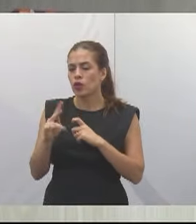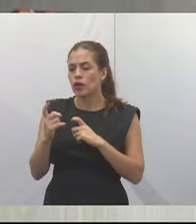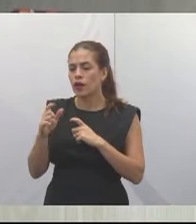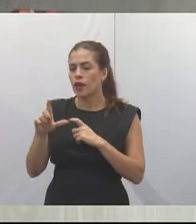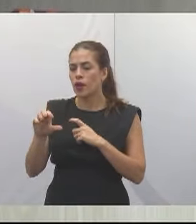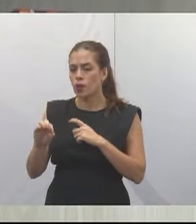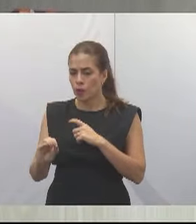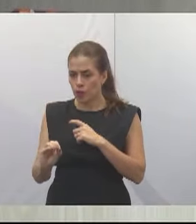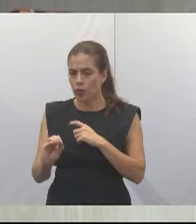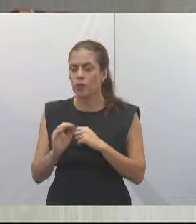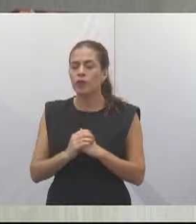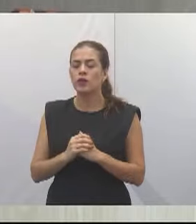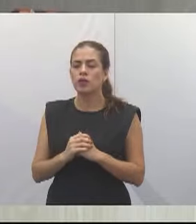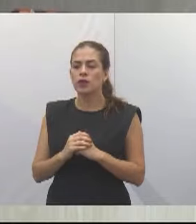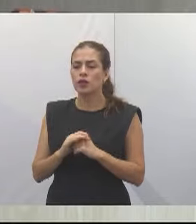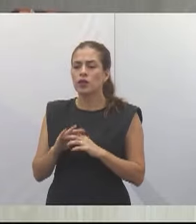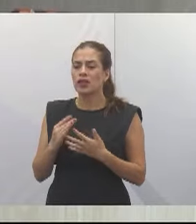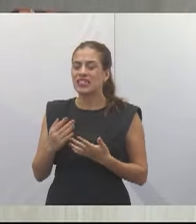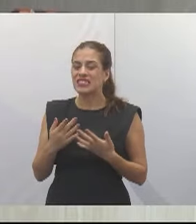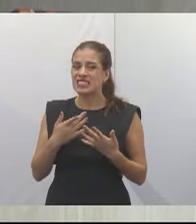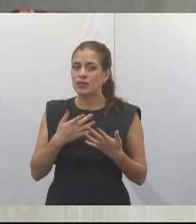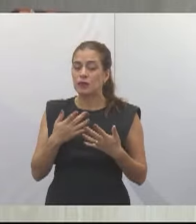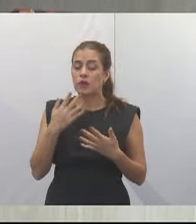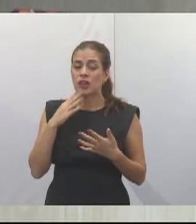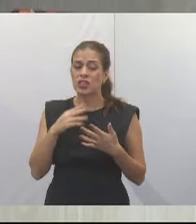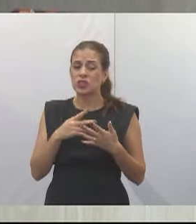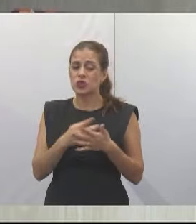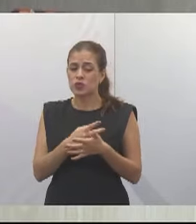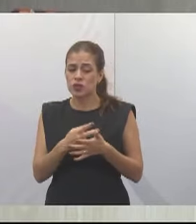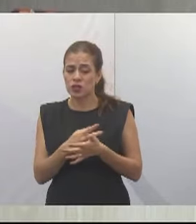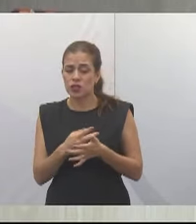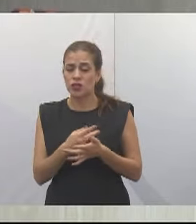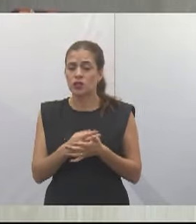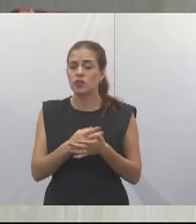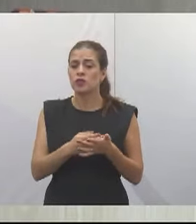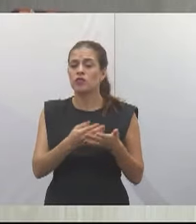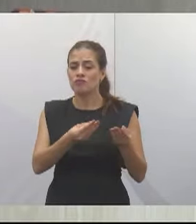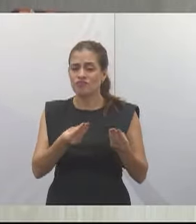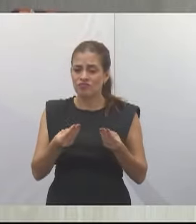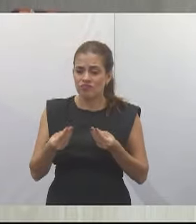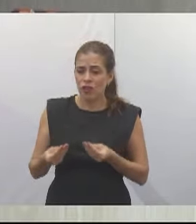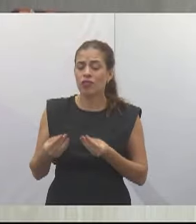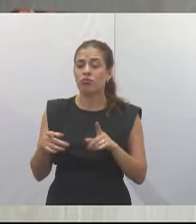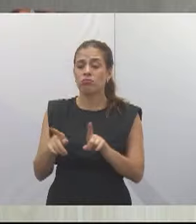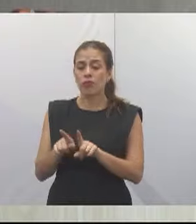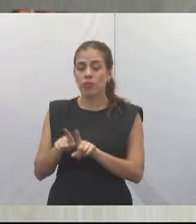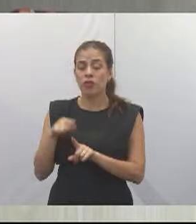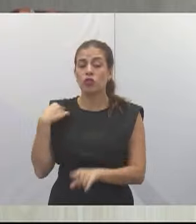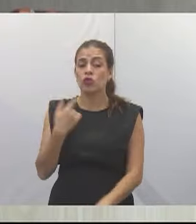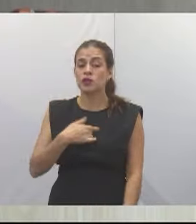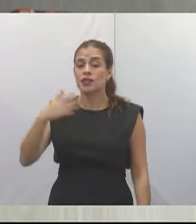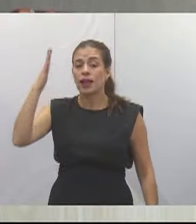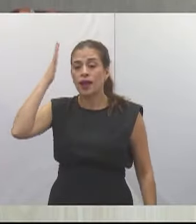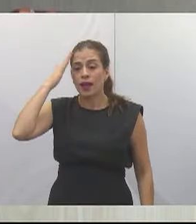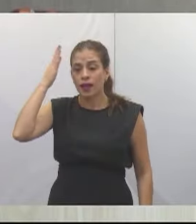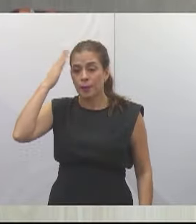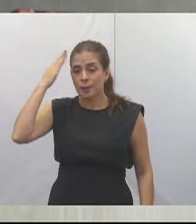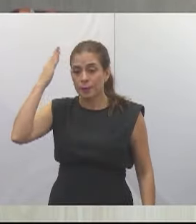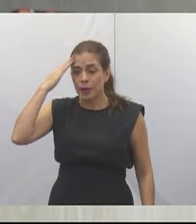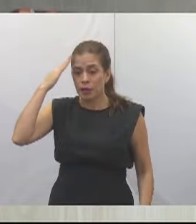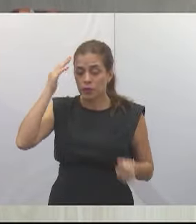programação. Em relação às não conformidades que o senhor vem falando, a gente está ciente disso também. A gente tem aí,